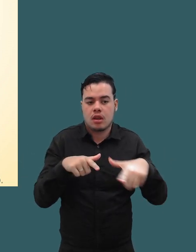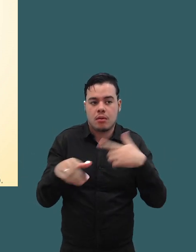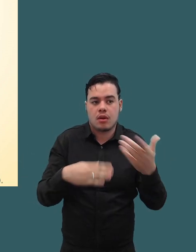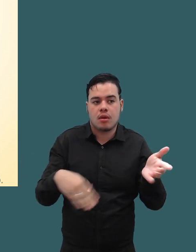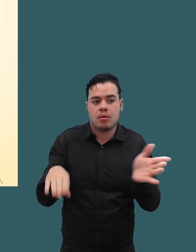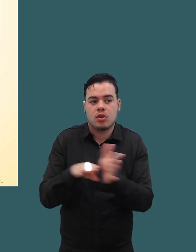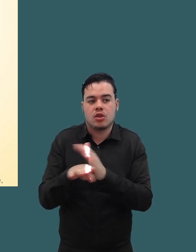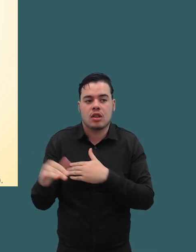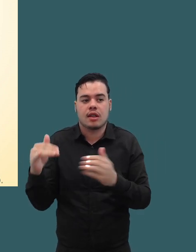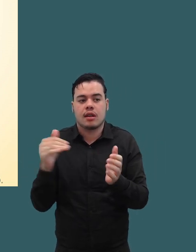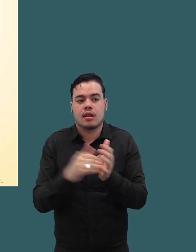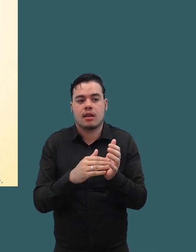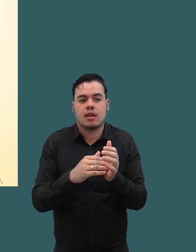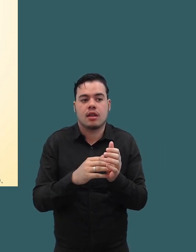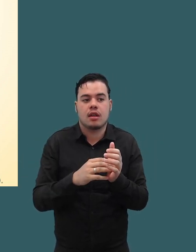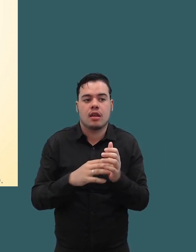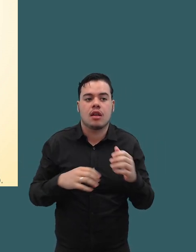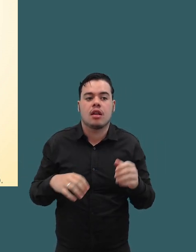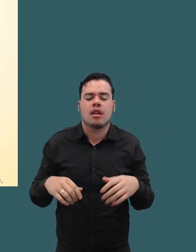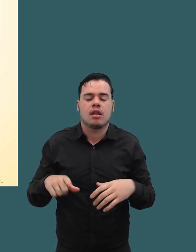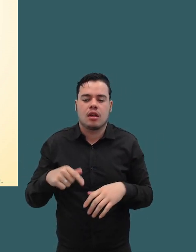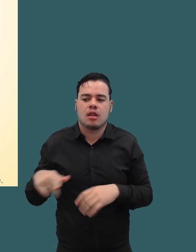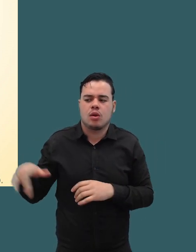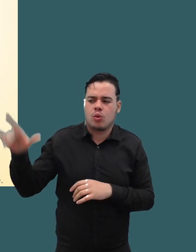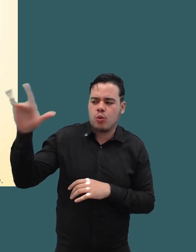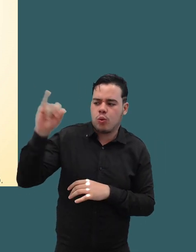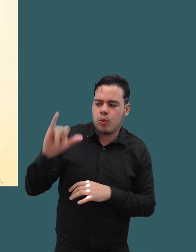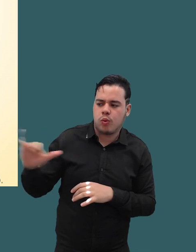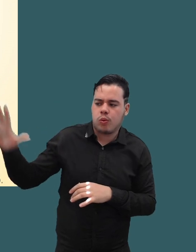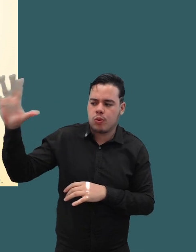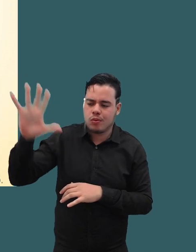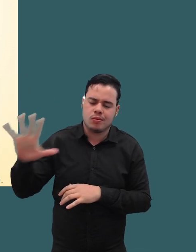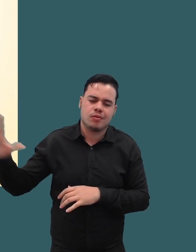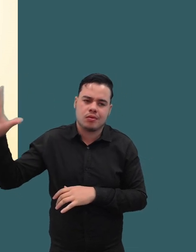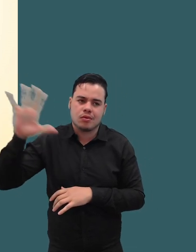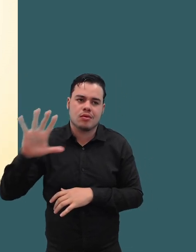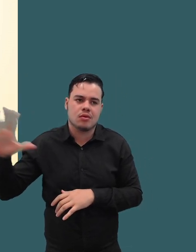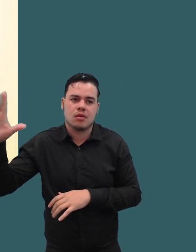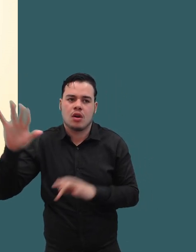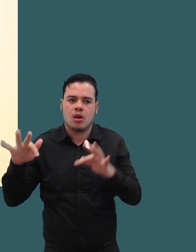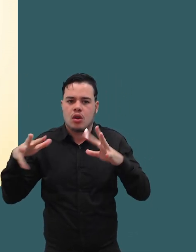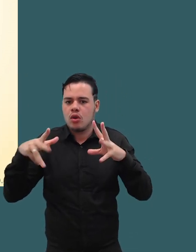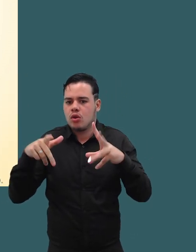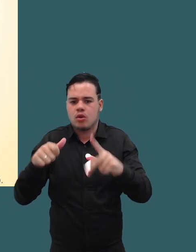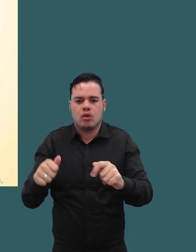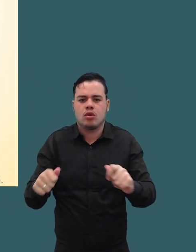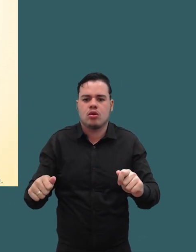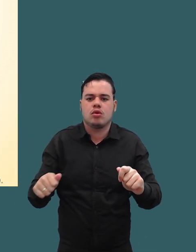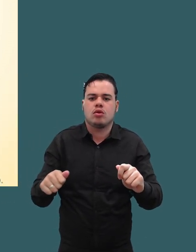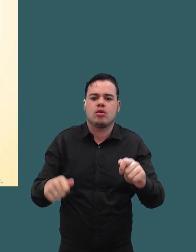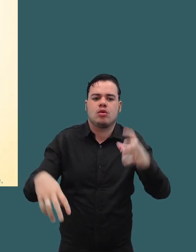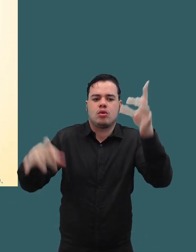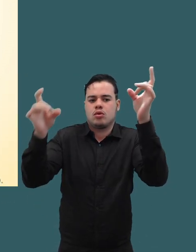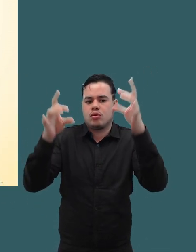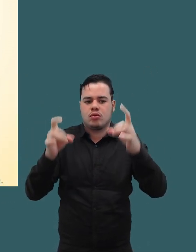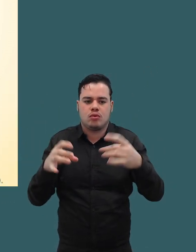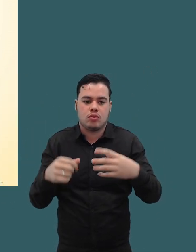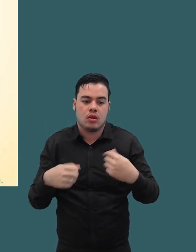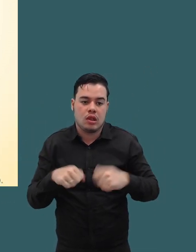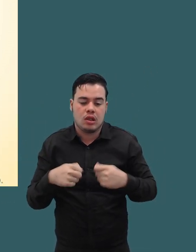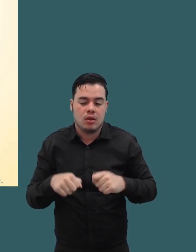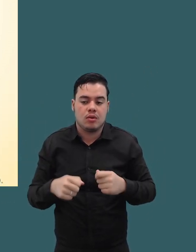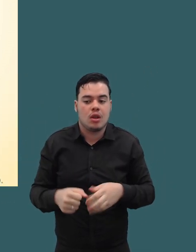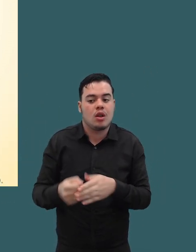chegar nesse desenho em que essa rede se estruture dessa maneira potente. Para isso, a gente precisa de